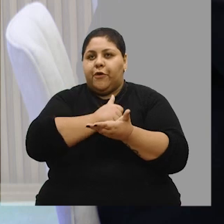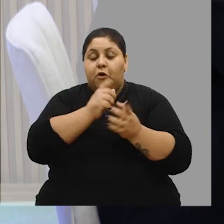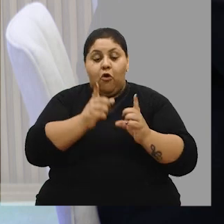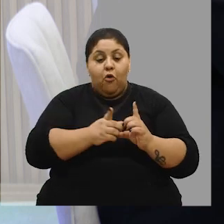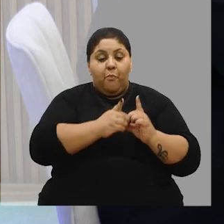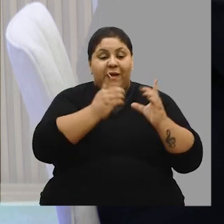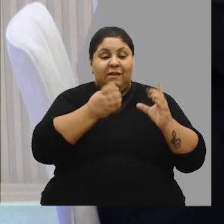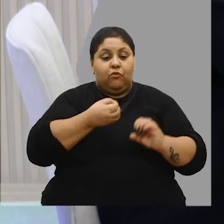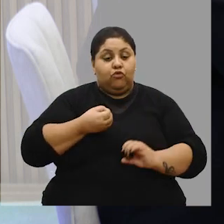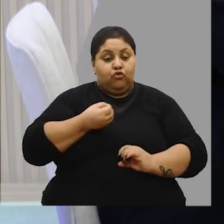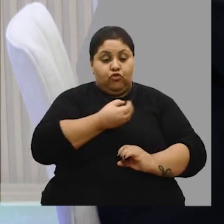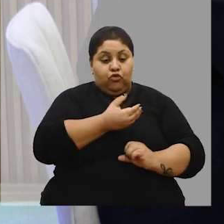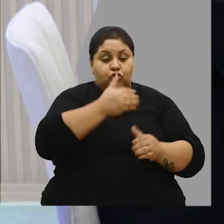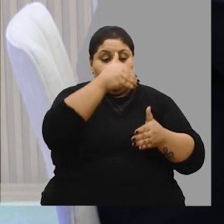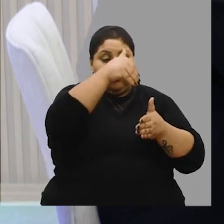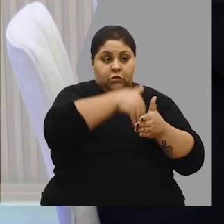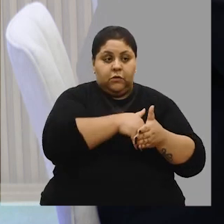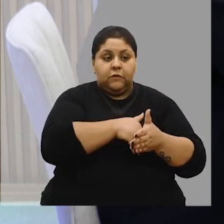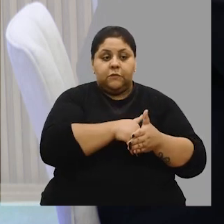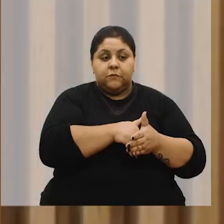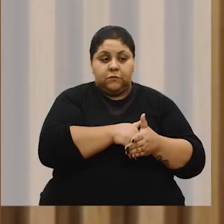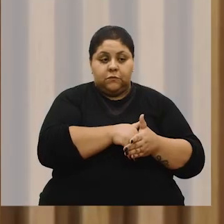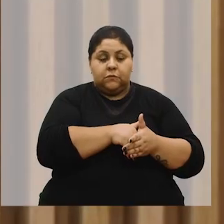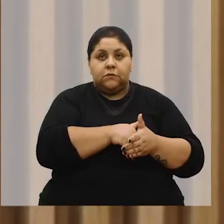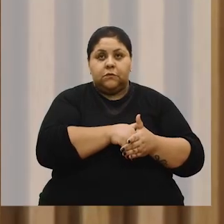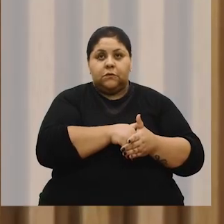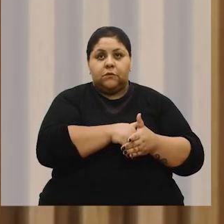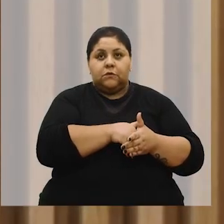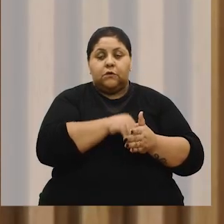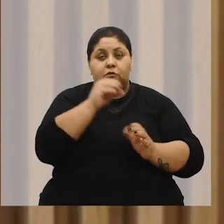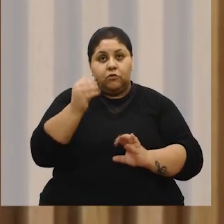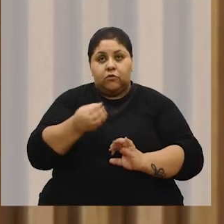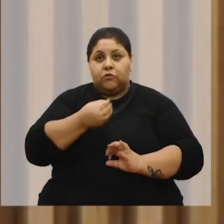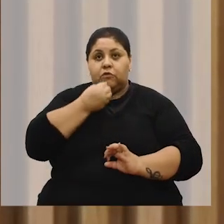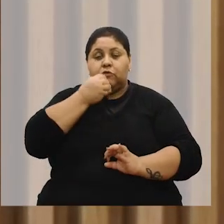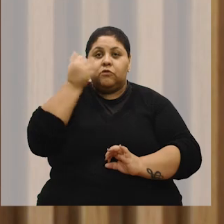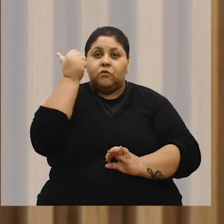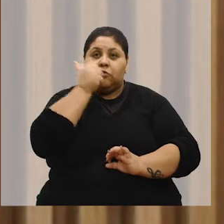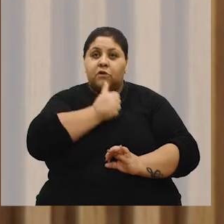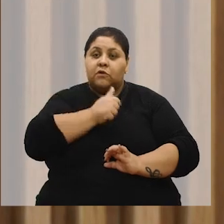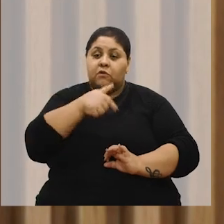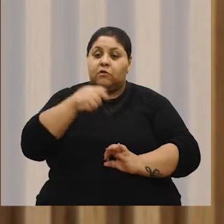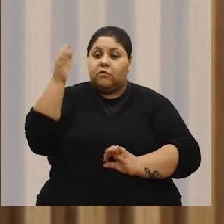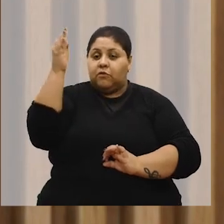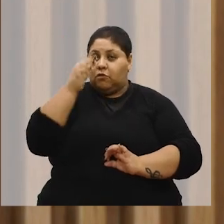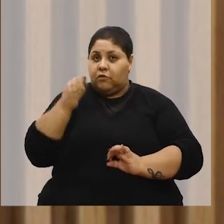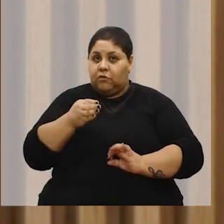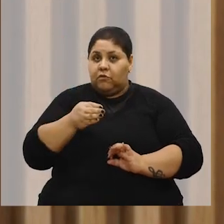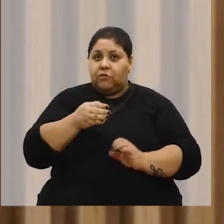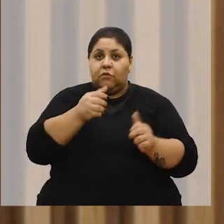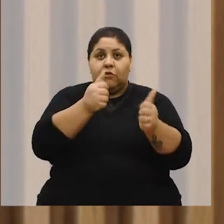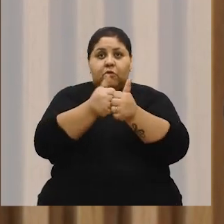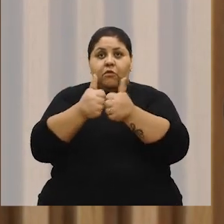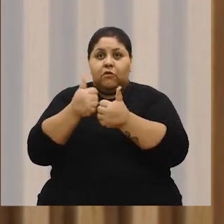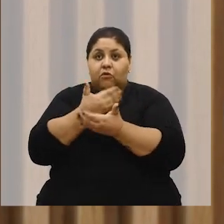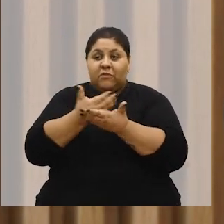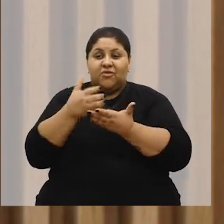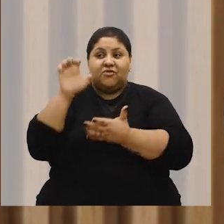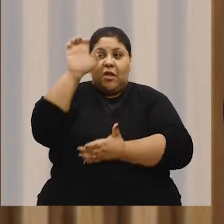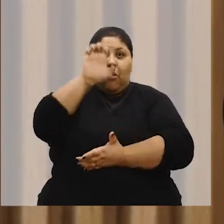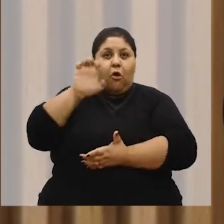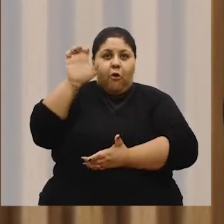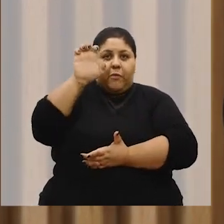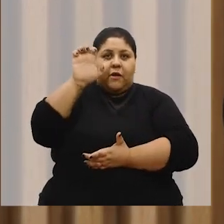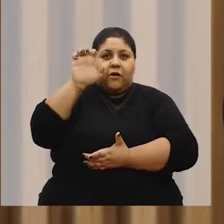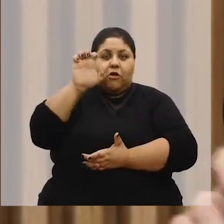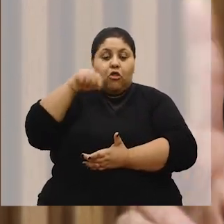esse debate sobre o voto ser uma possibilidade para as mulheres aqui no Brasil, foi muito próximo de quando começou na Europa.